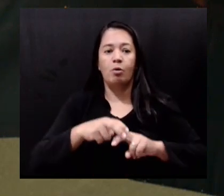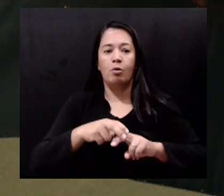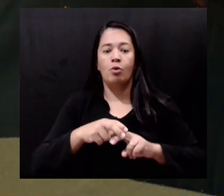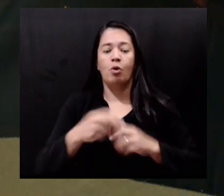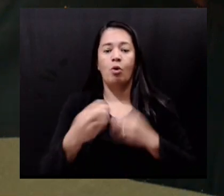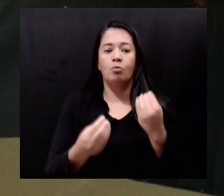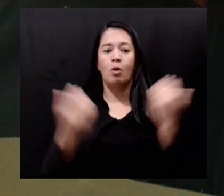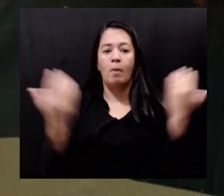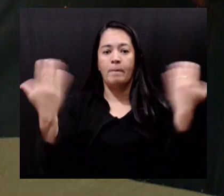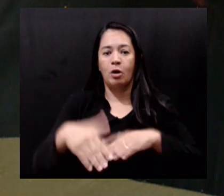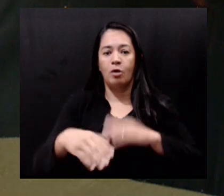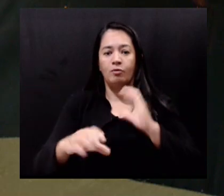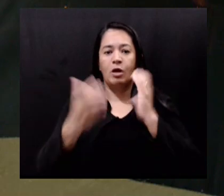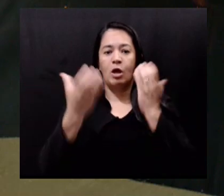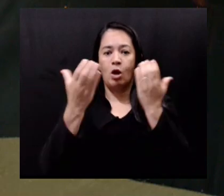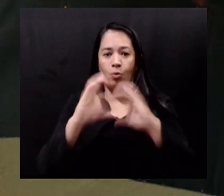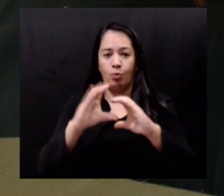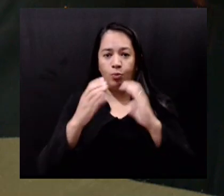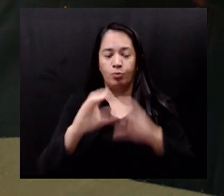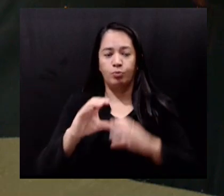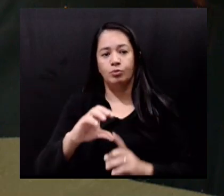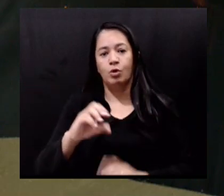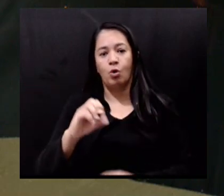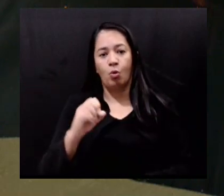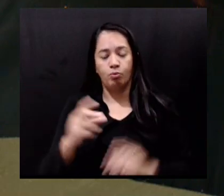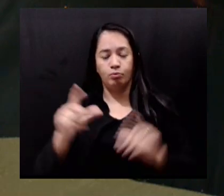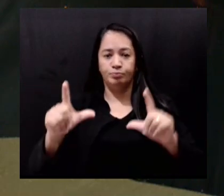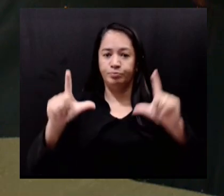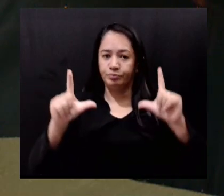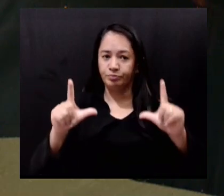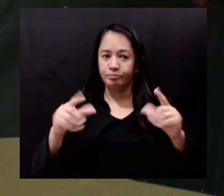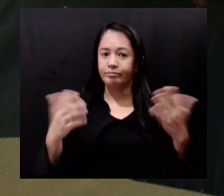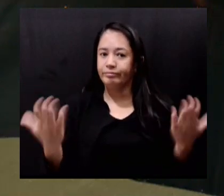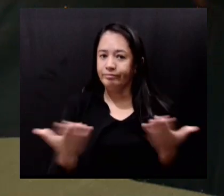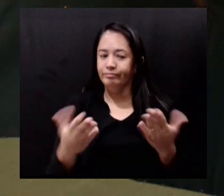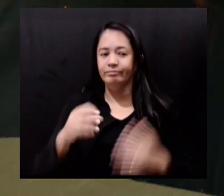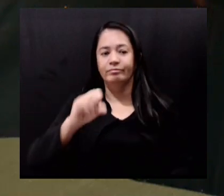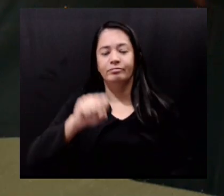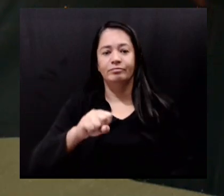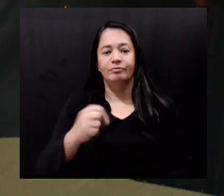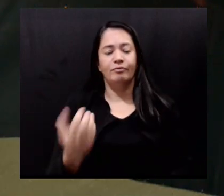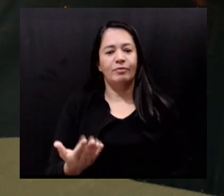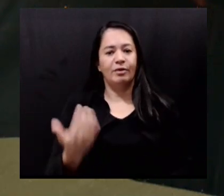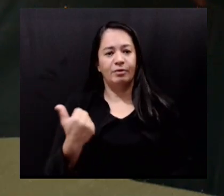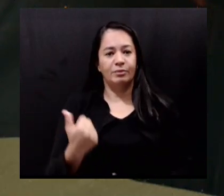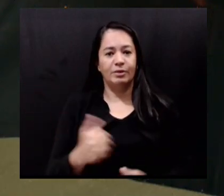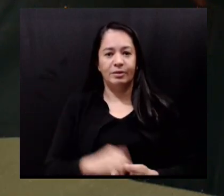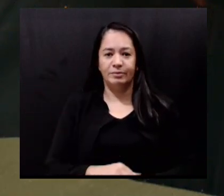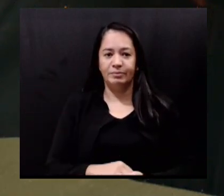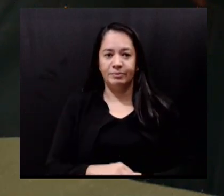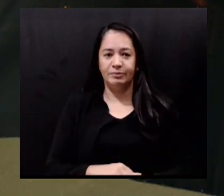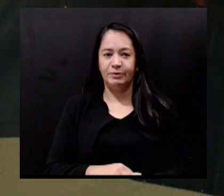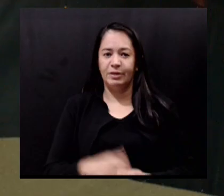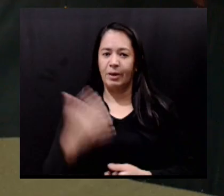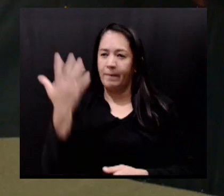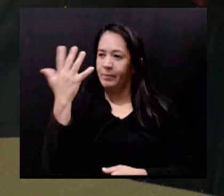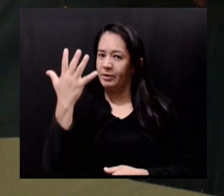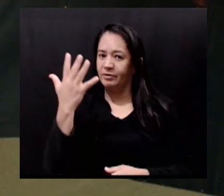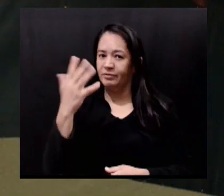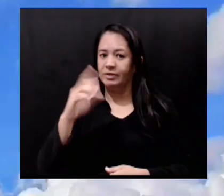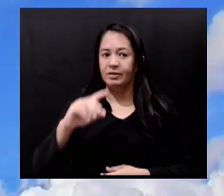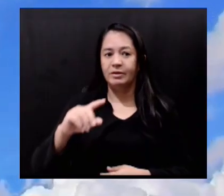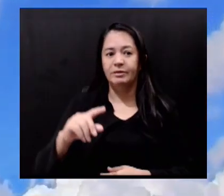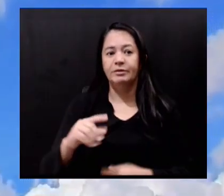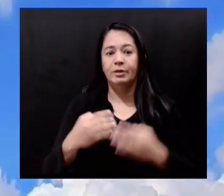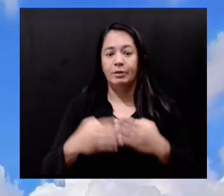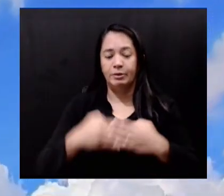de provas e títulos, tá? Agora sim, vamos com a previsão do tempo para hoje. Daqui a pouquinho a gente fala sobre a cultura do cancelamento. Como é